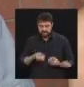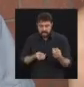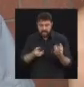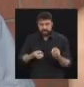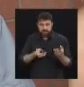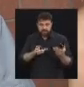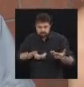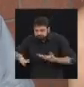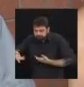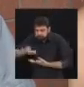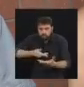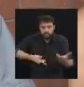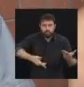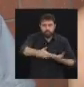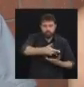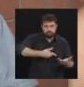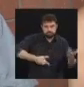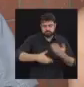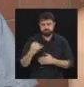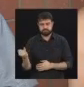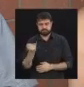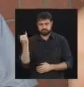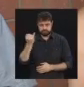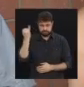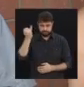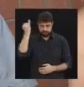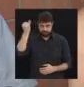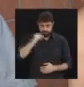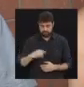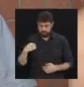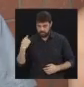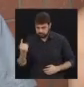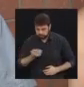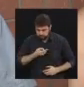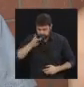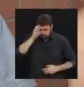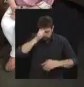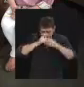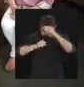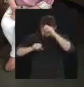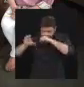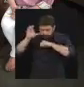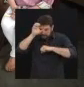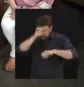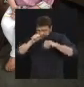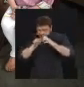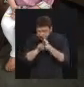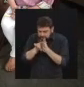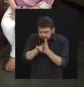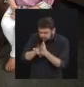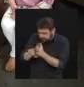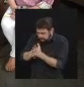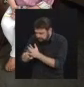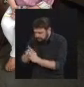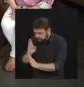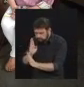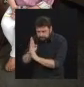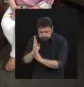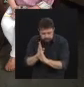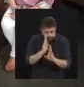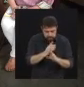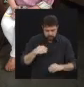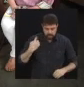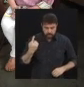a informação, né? Então, na medida em que a gente ia levantando mais